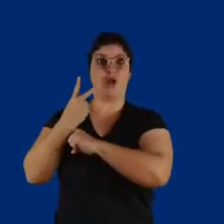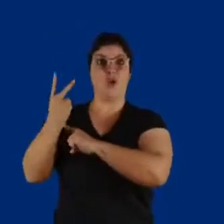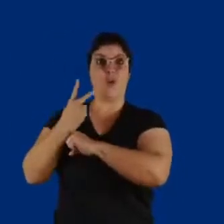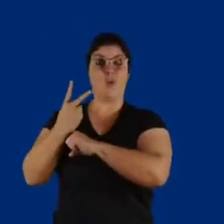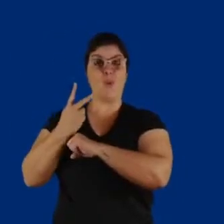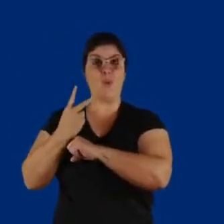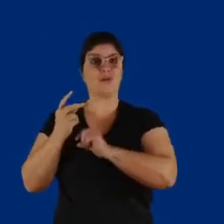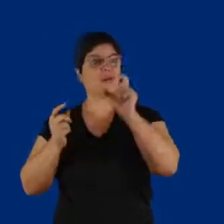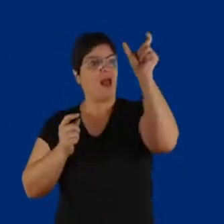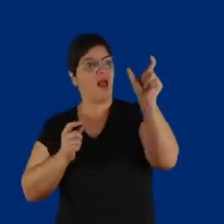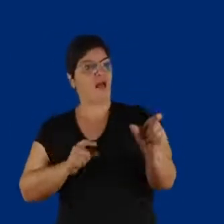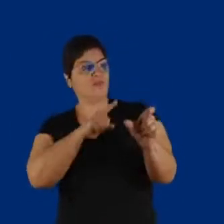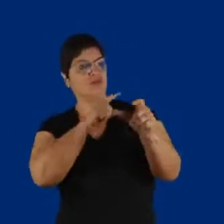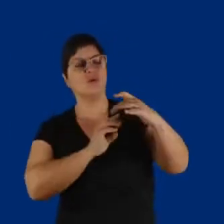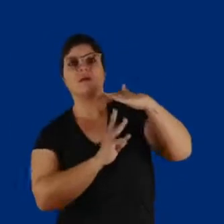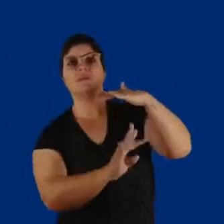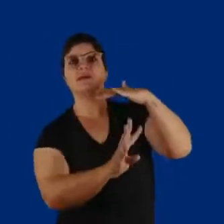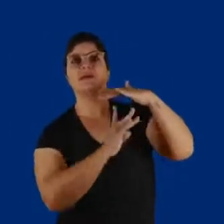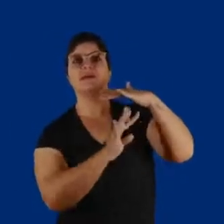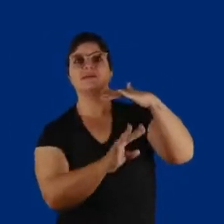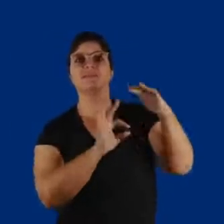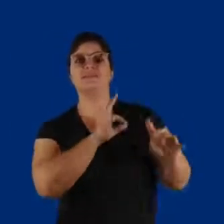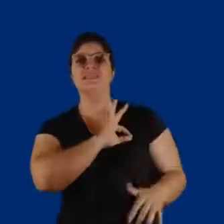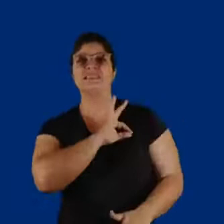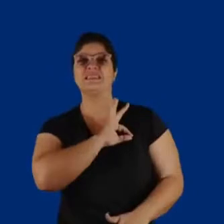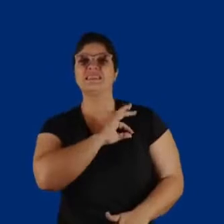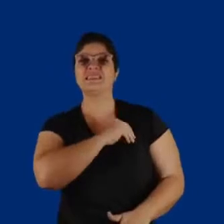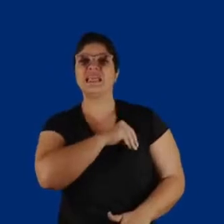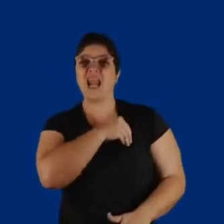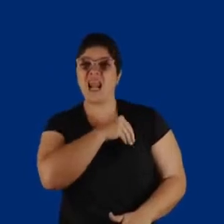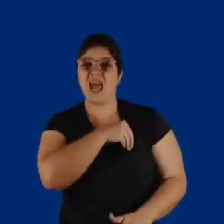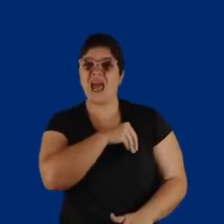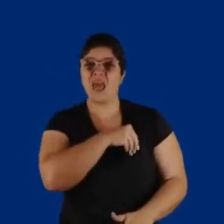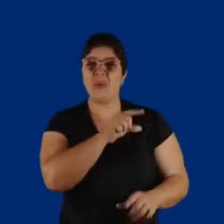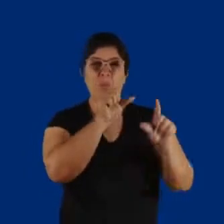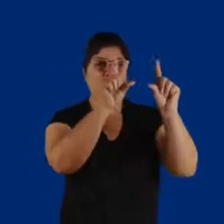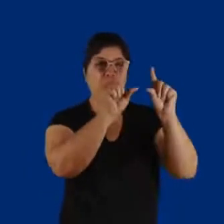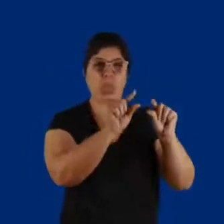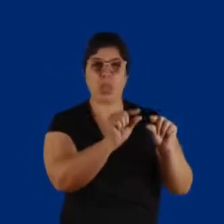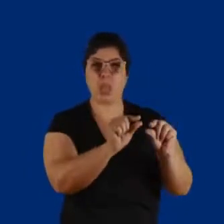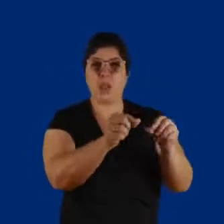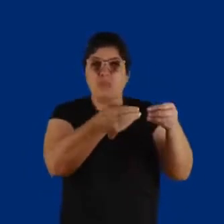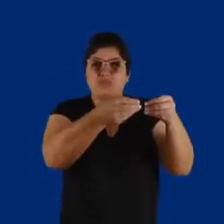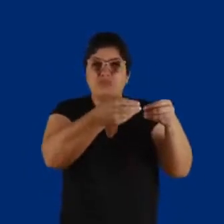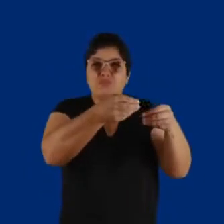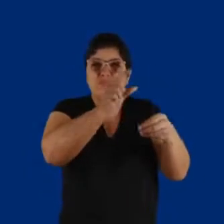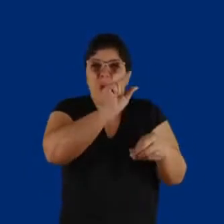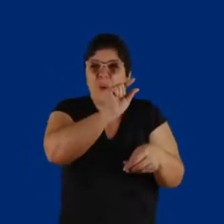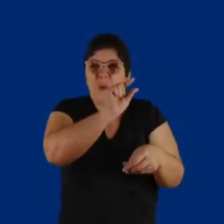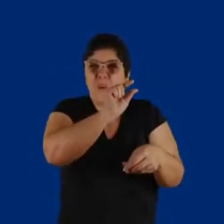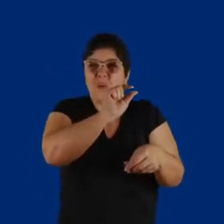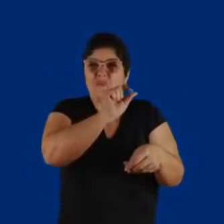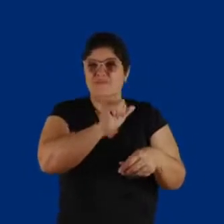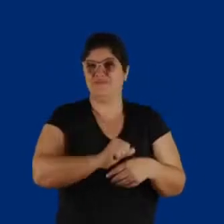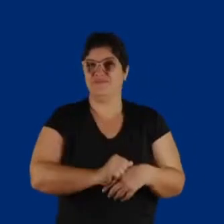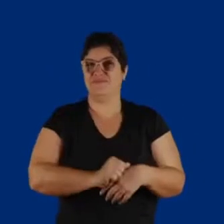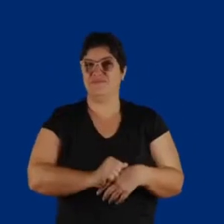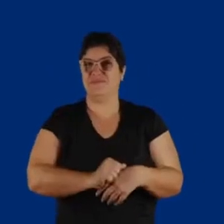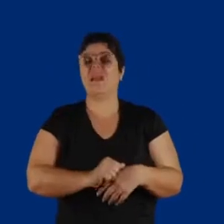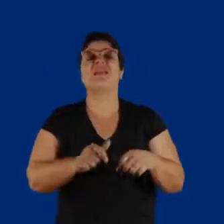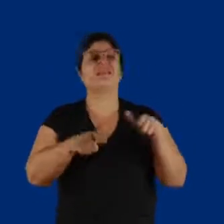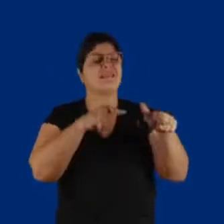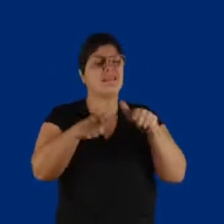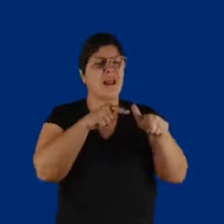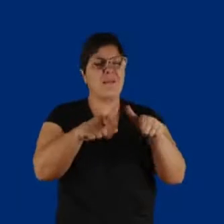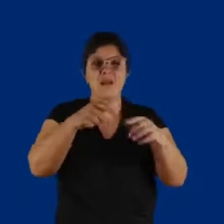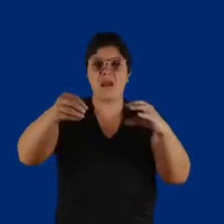muito mal pagos, e eles que estão ali nesses asilos estão fazendo muitos serviços, e nós não tratamos eles com